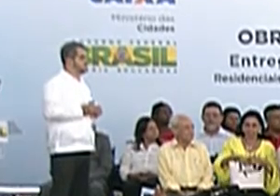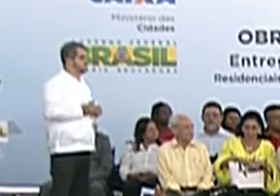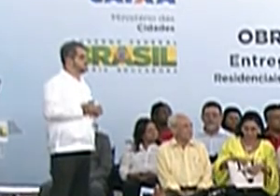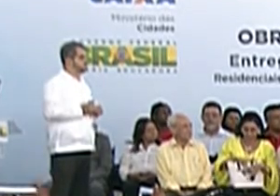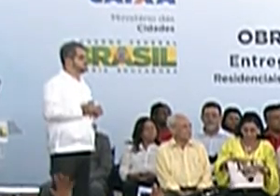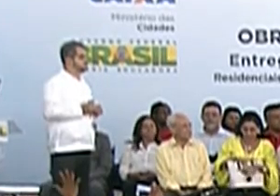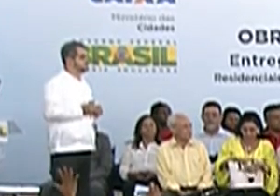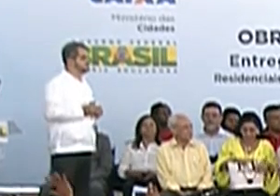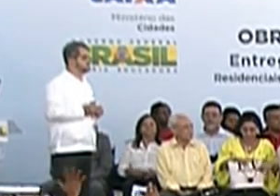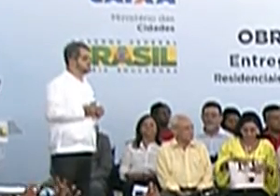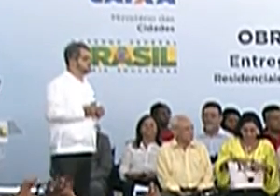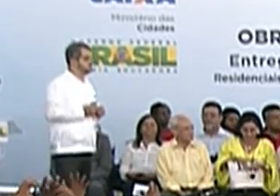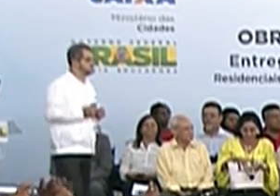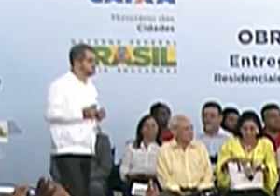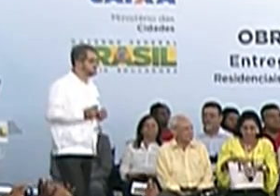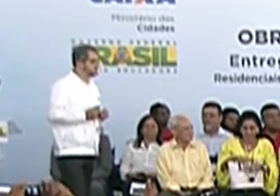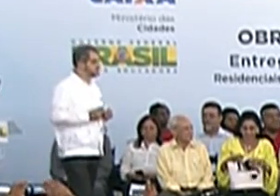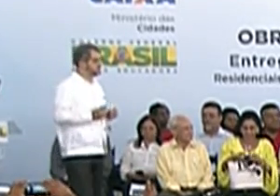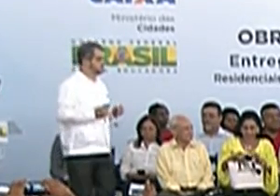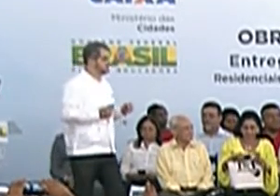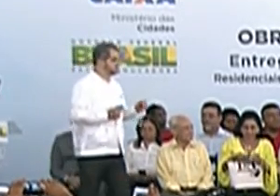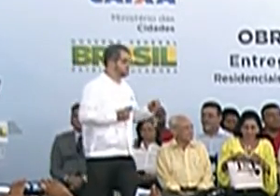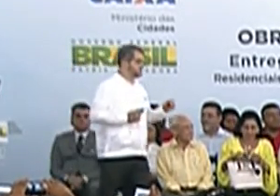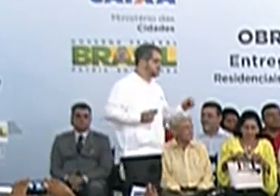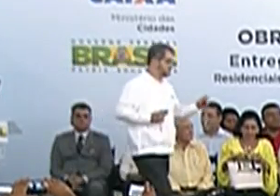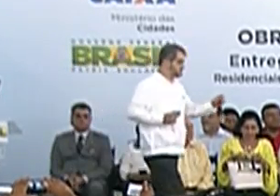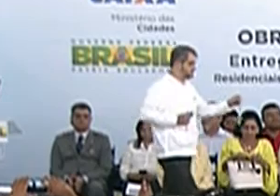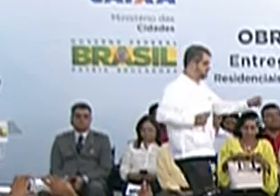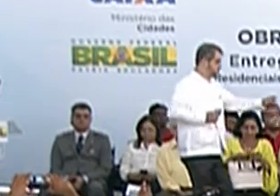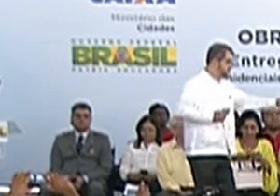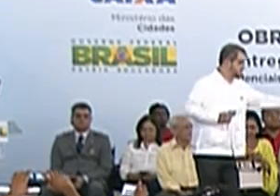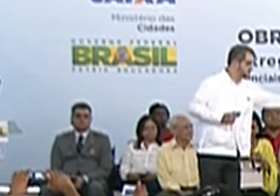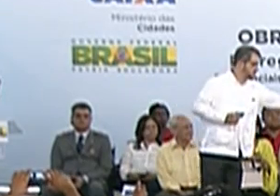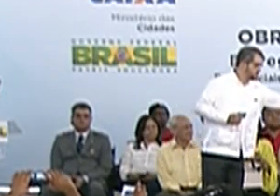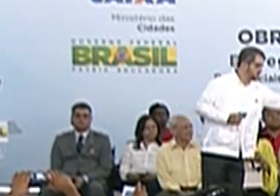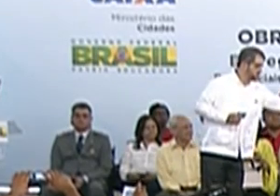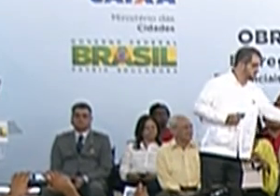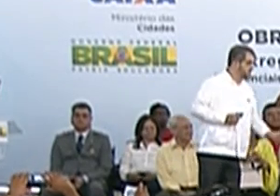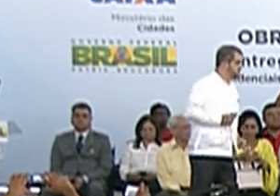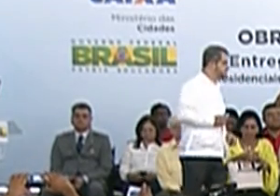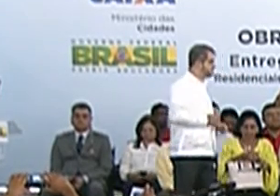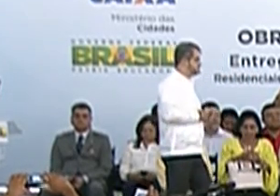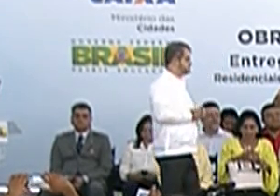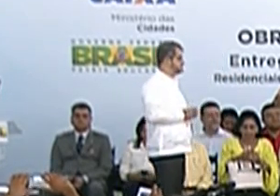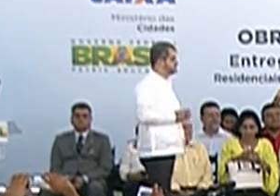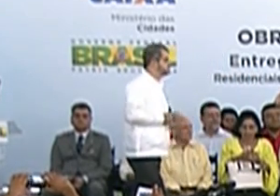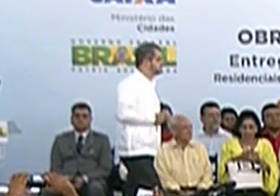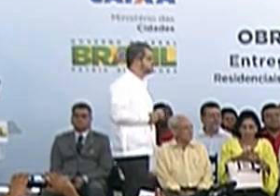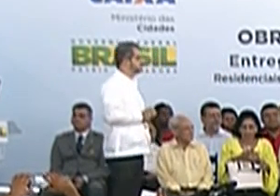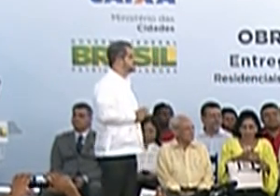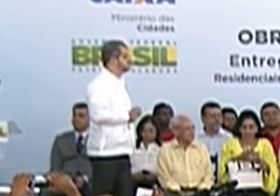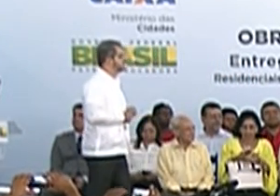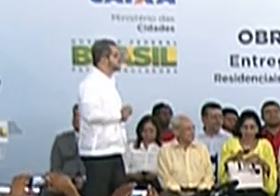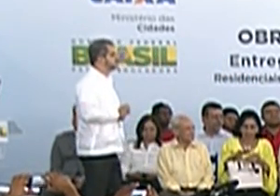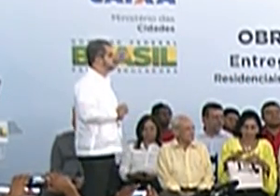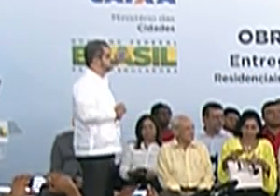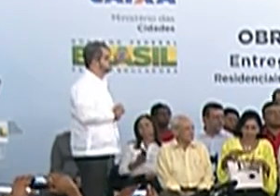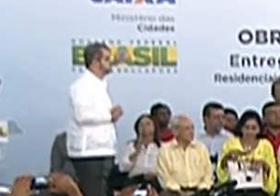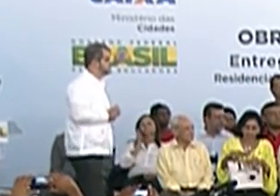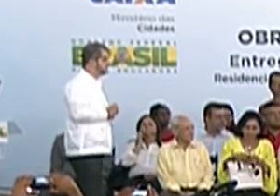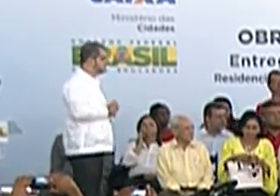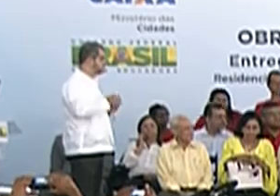Paixão, no âmbito do programa Minha Casa Minha Vida. Convidamos para subir ao palco para receber a chave das mãos da presidenta